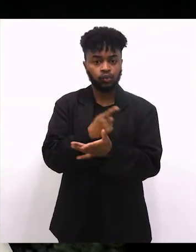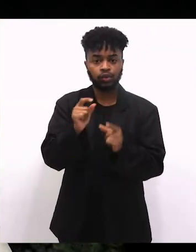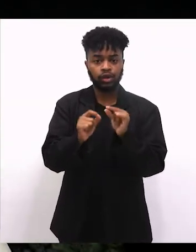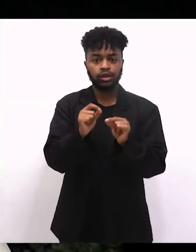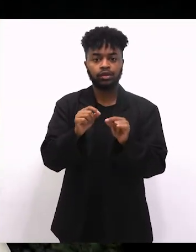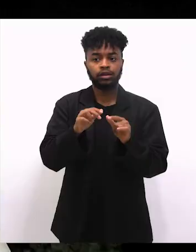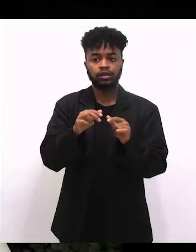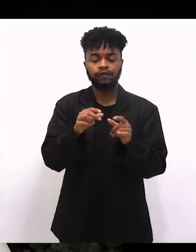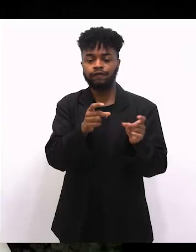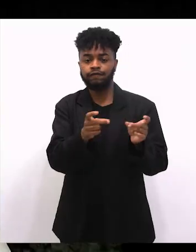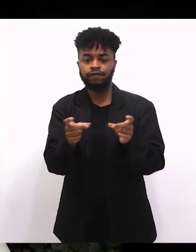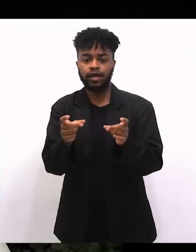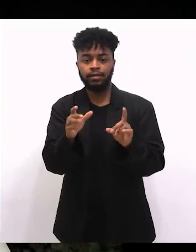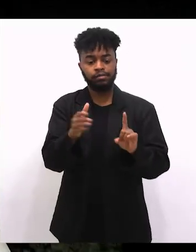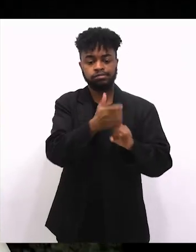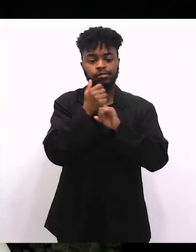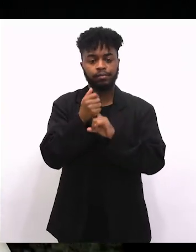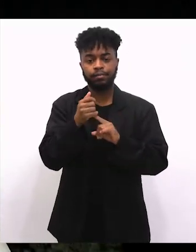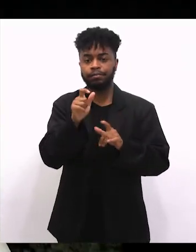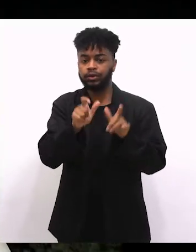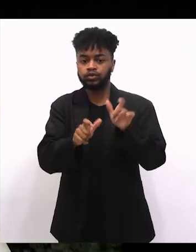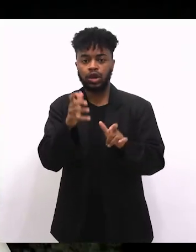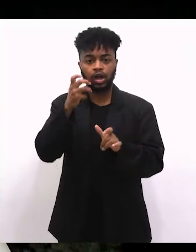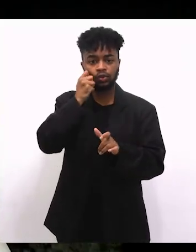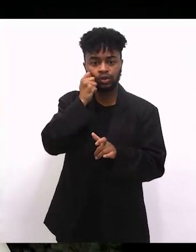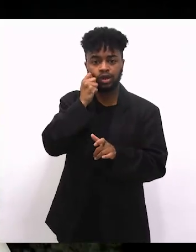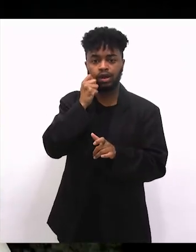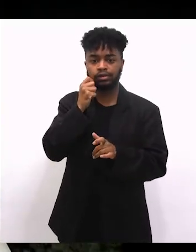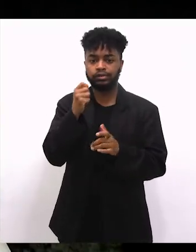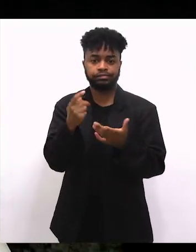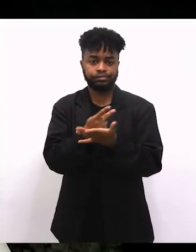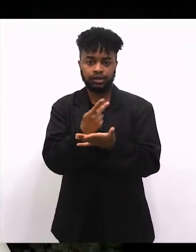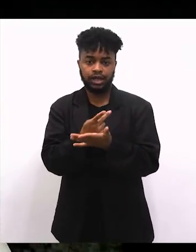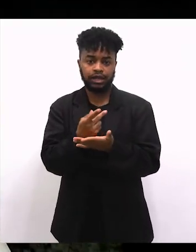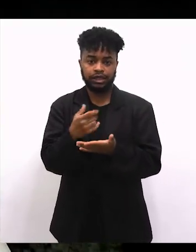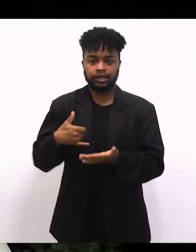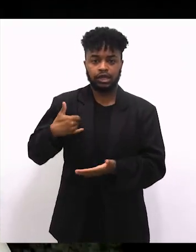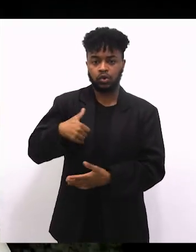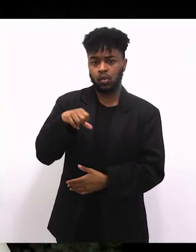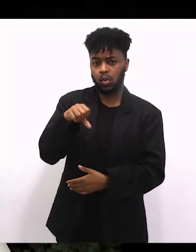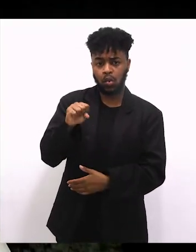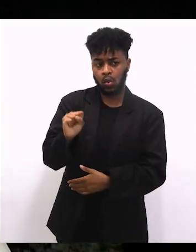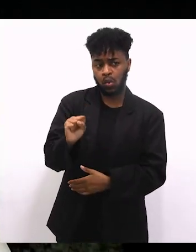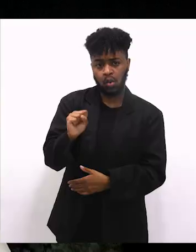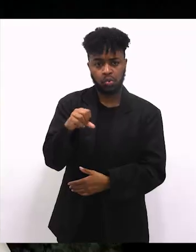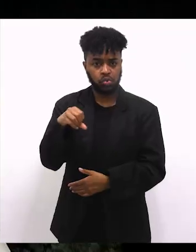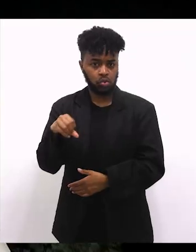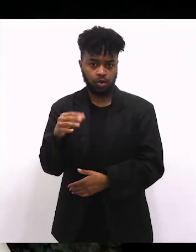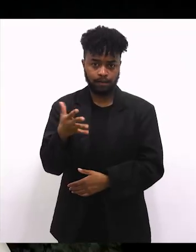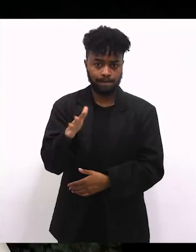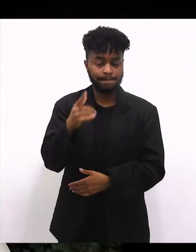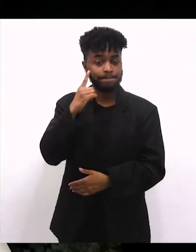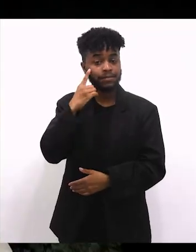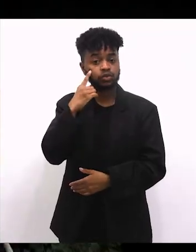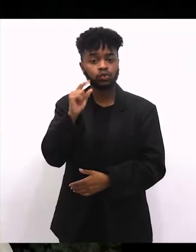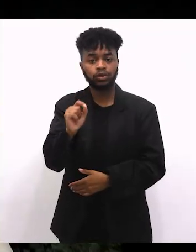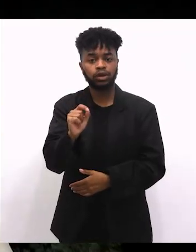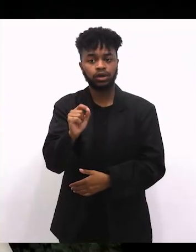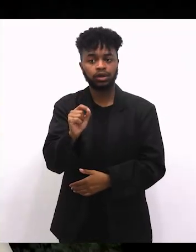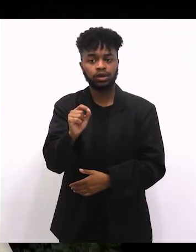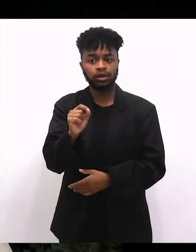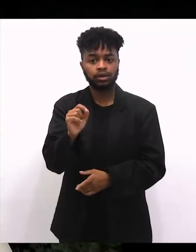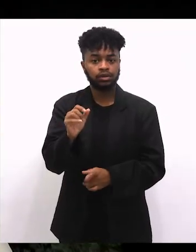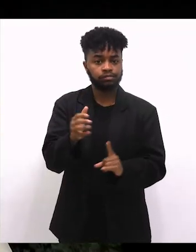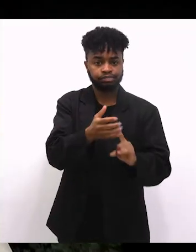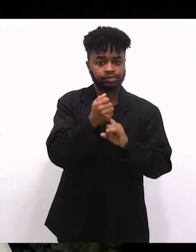tráfico de pessoas para adoção ilegal, ou seja, elas vieram achando crianças com 8, 9 anos de idade que seriam. E aí